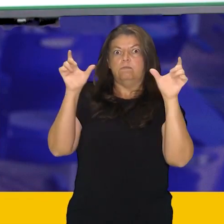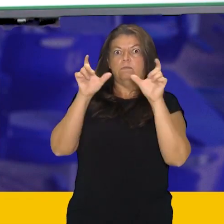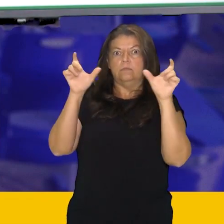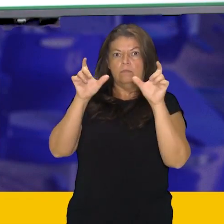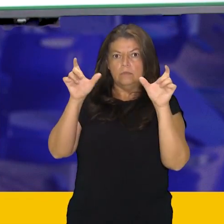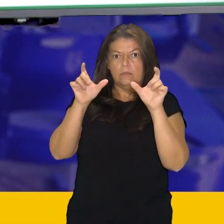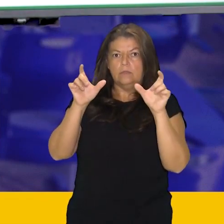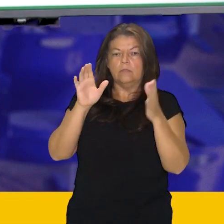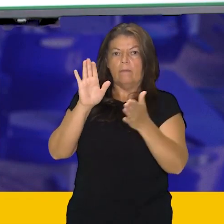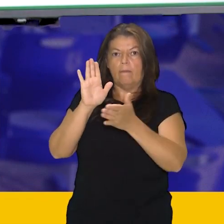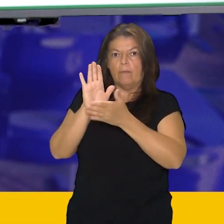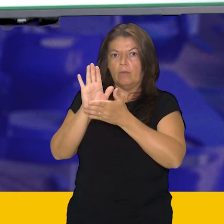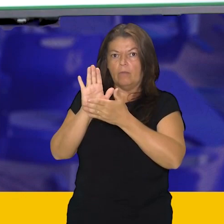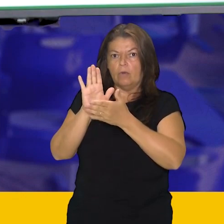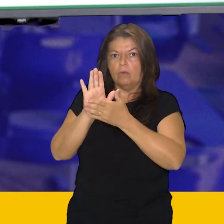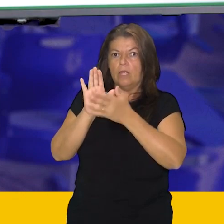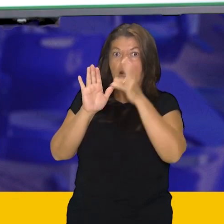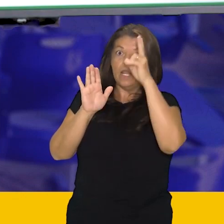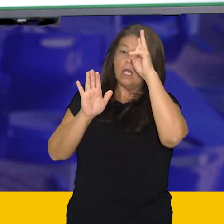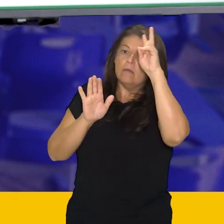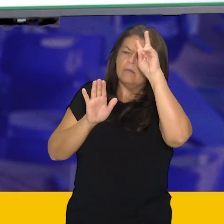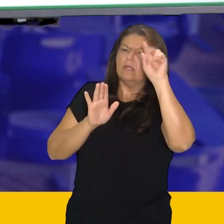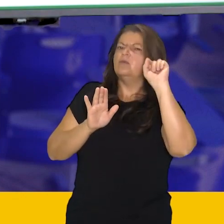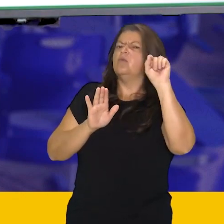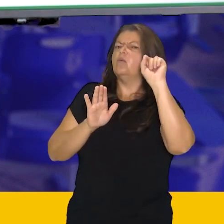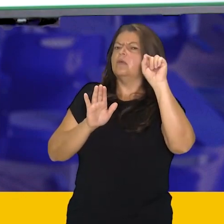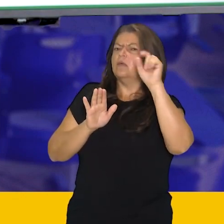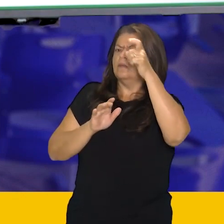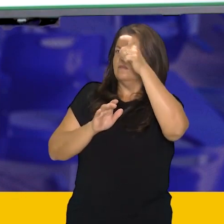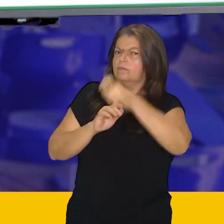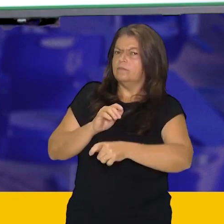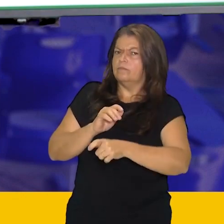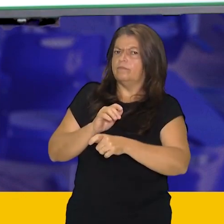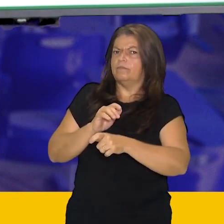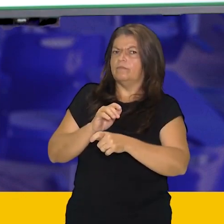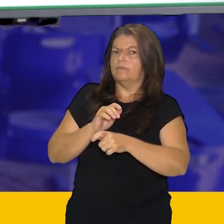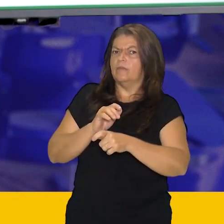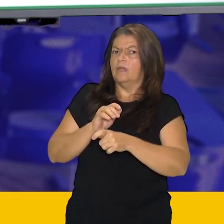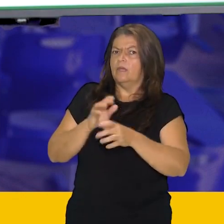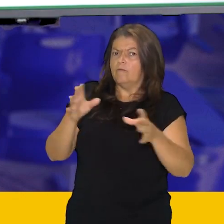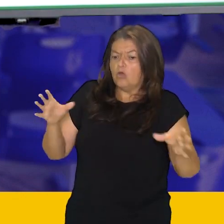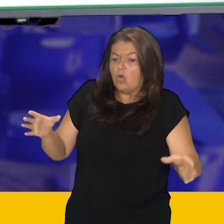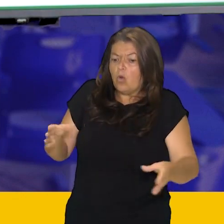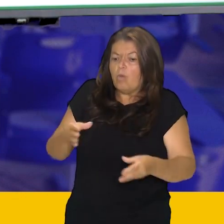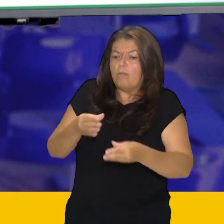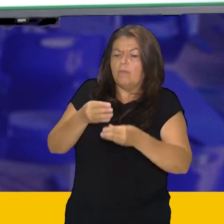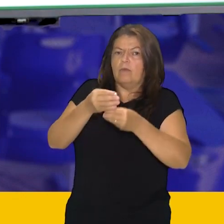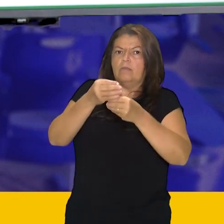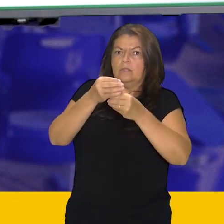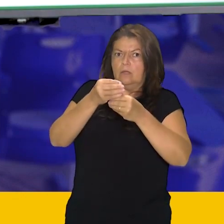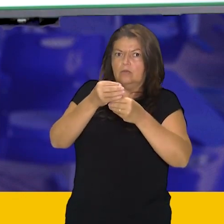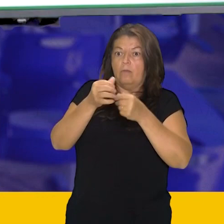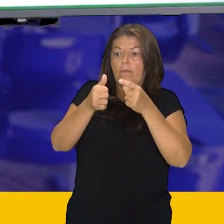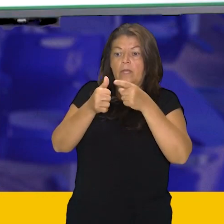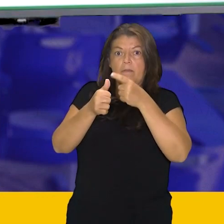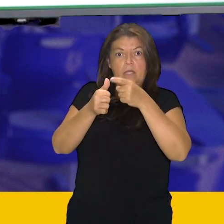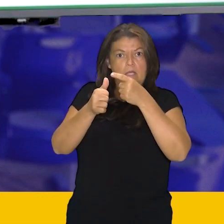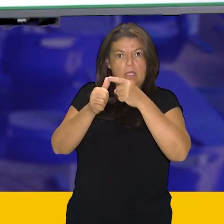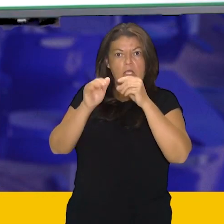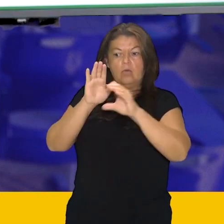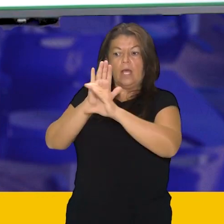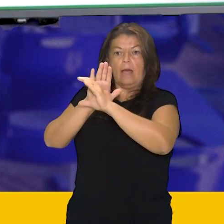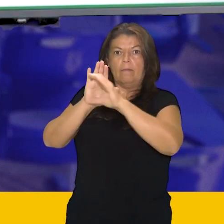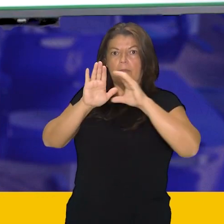nessa proposta. Lembrando que essa proposta, ela foi complementada pelo primeiro capítulo do